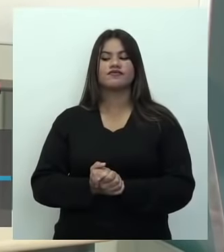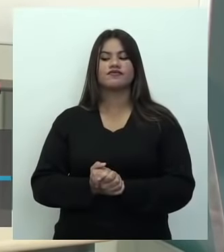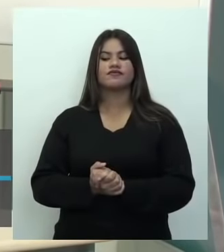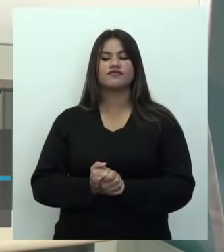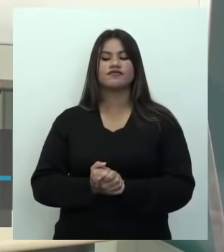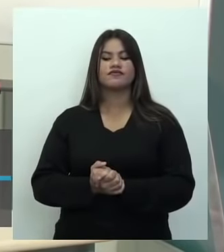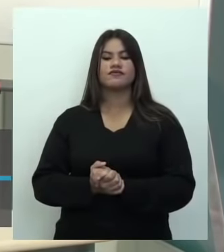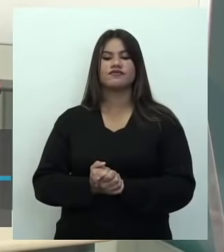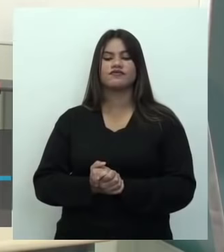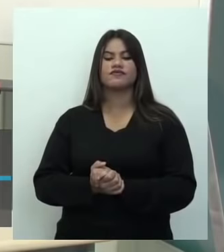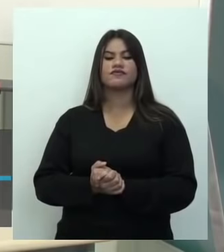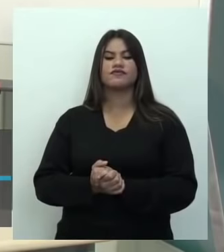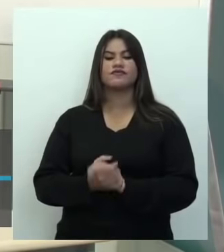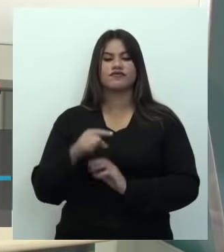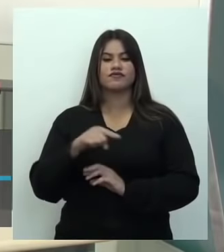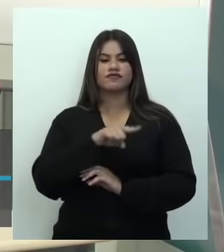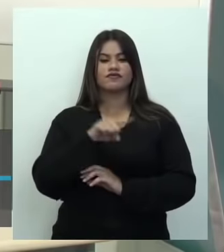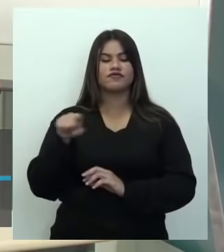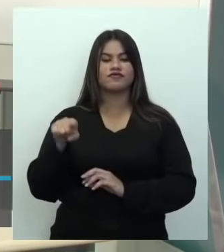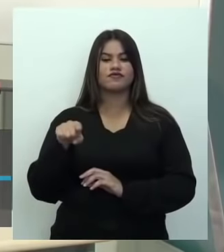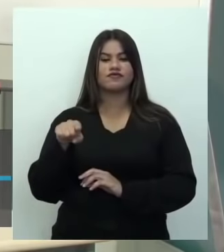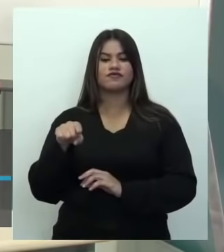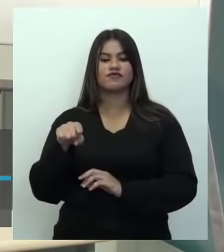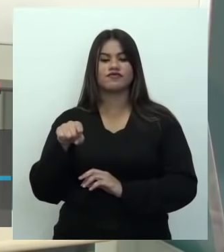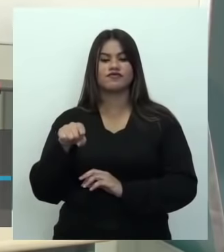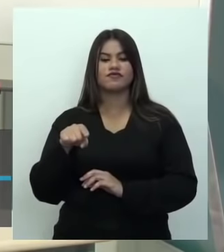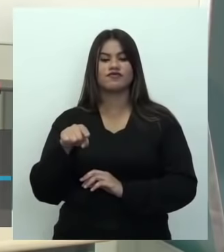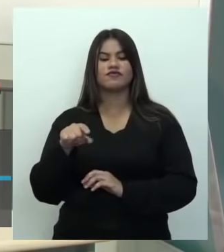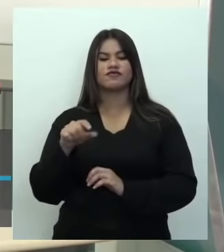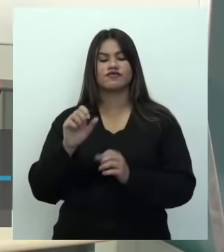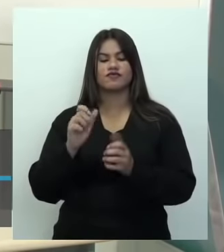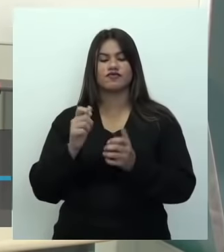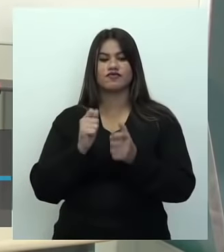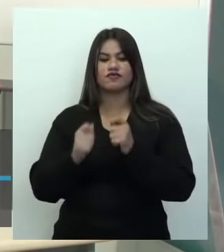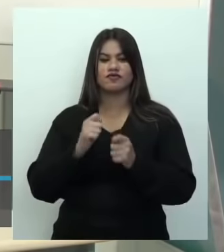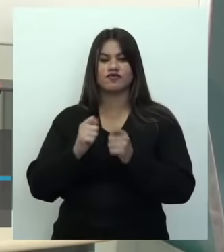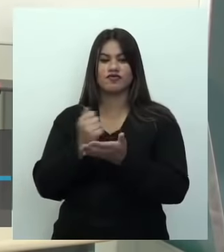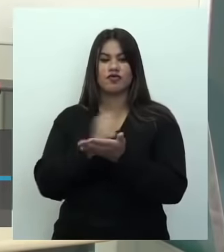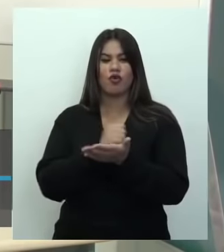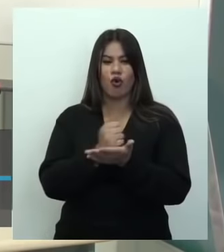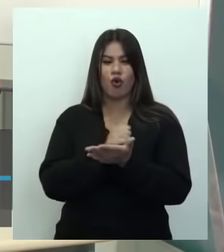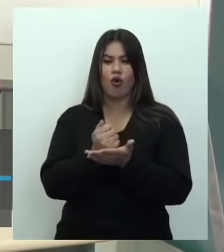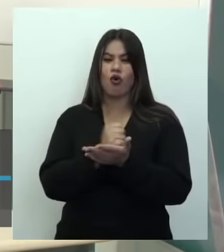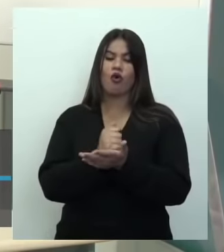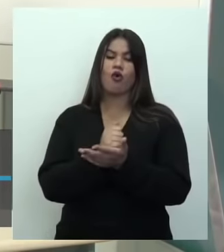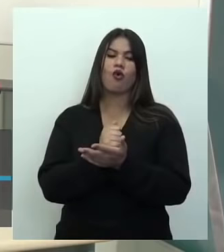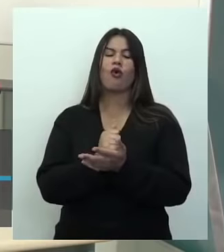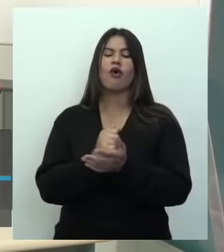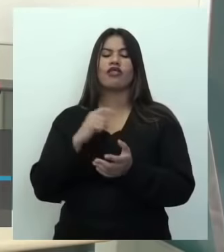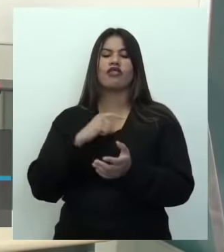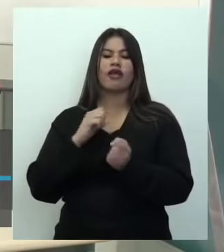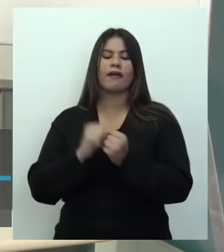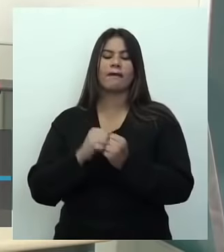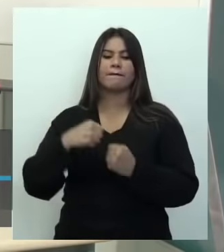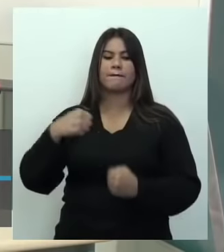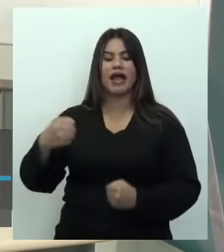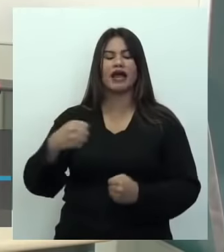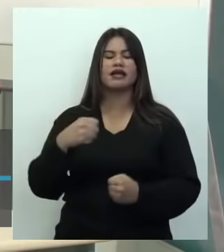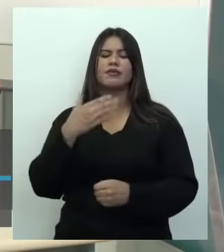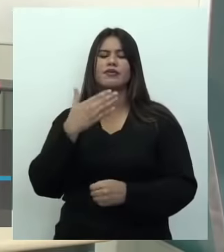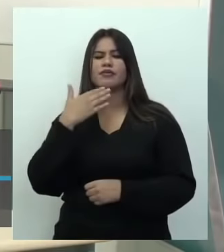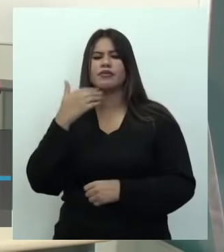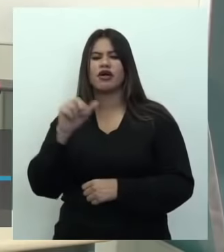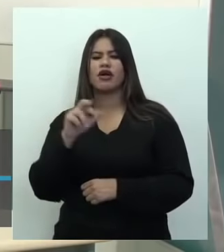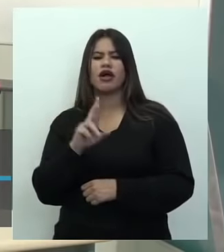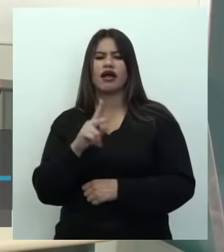Vocês que utilizam jogos, né, que tem mapa, é melhor eu jogar um jogo, esses jogos de RPG, né, e tudo